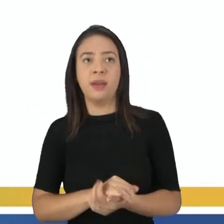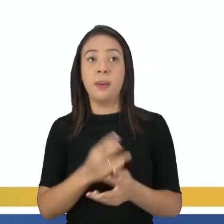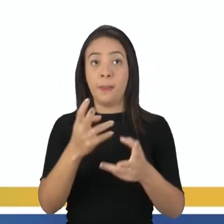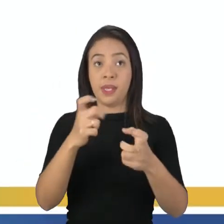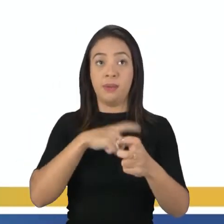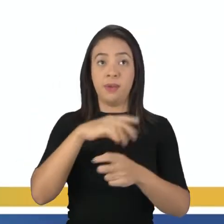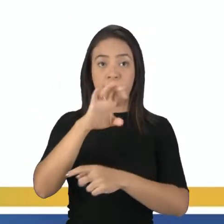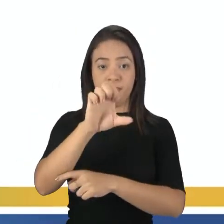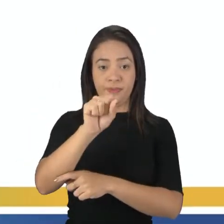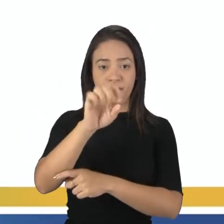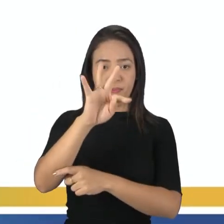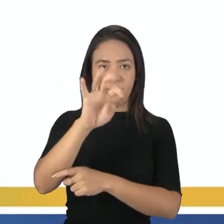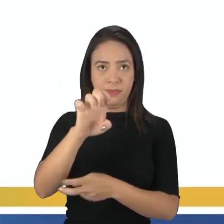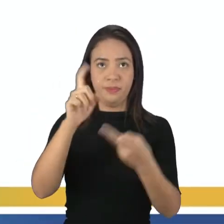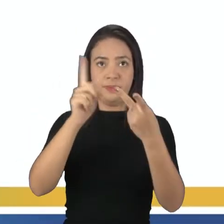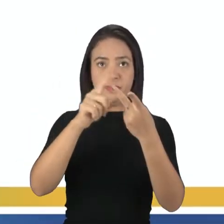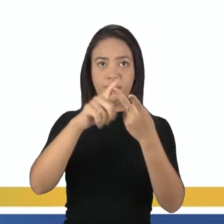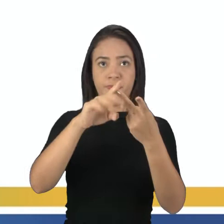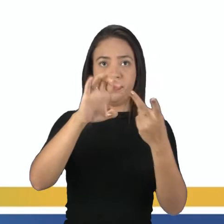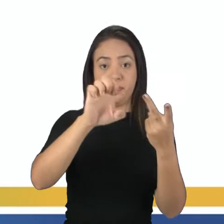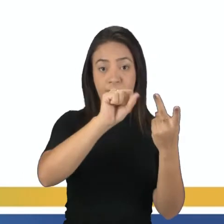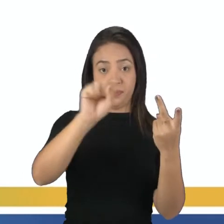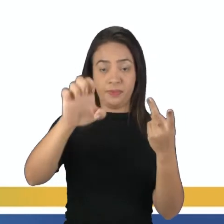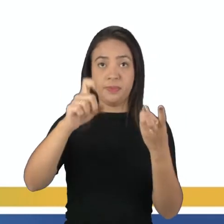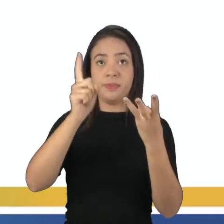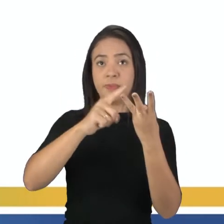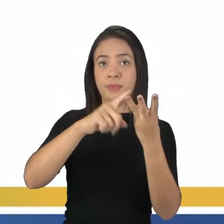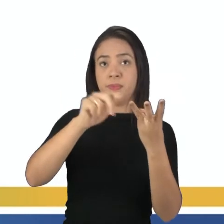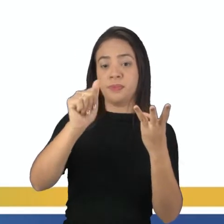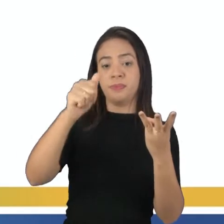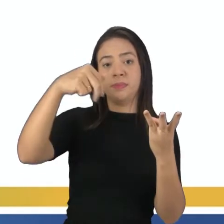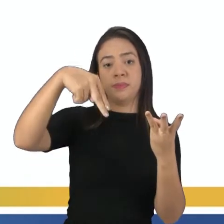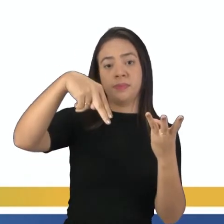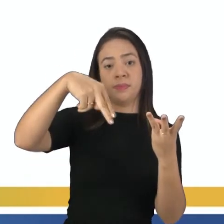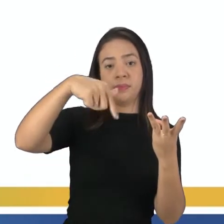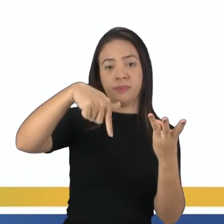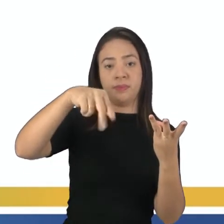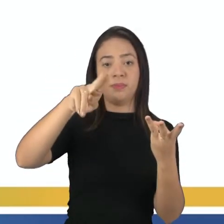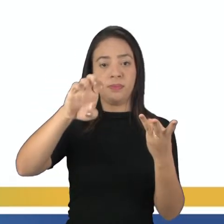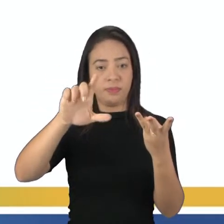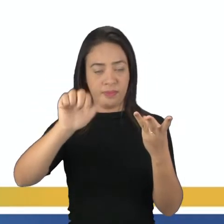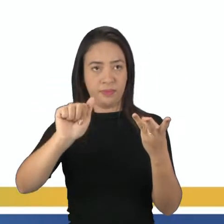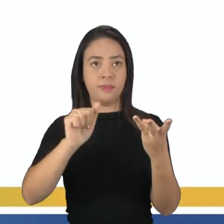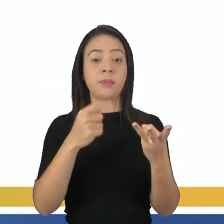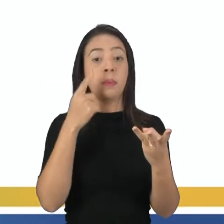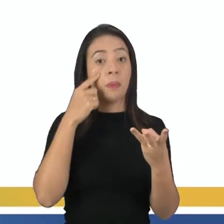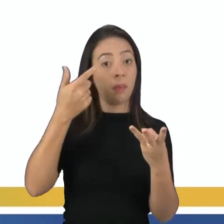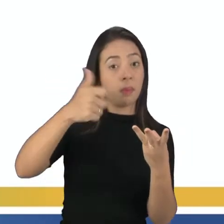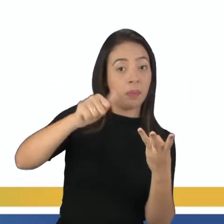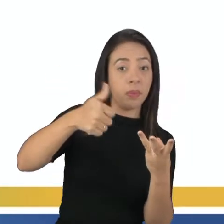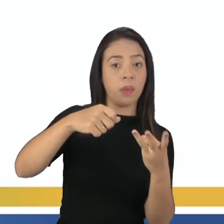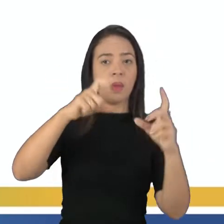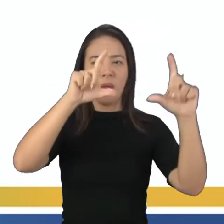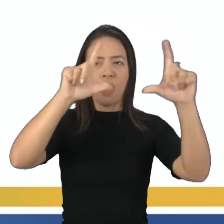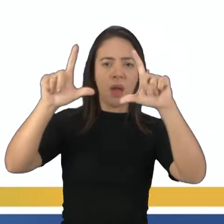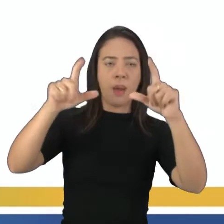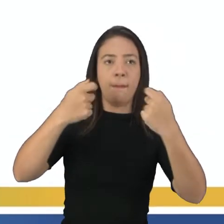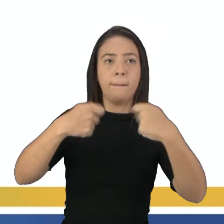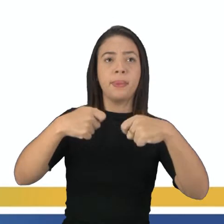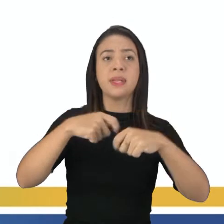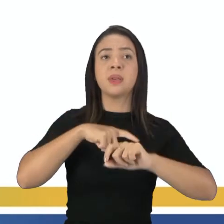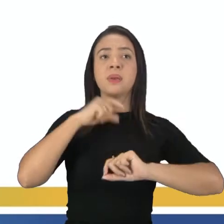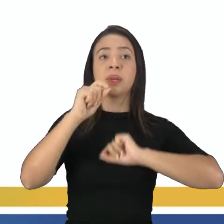o este, o esse e o aquela. Tá? Vamos entender então. Analisando os quadrinhos, observamos